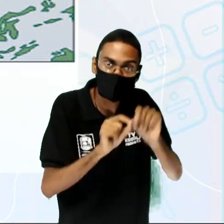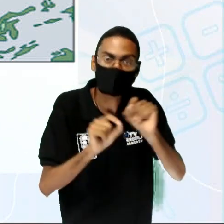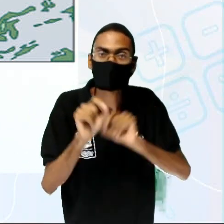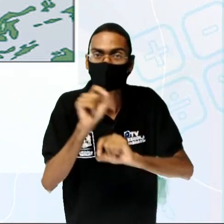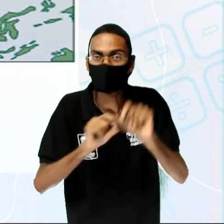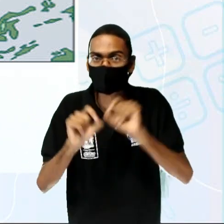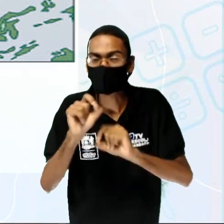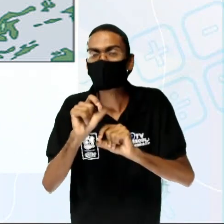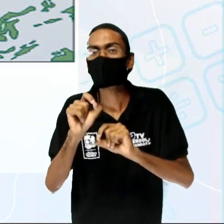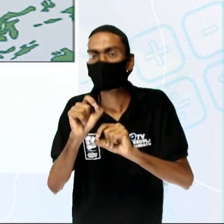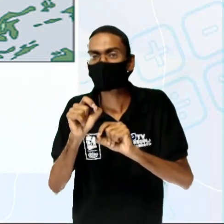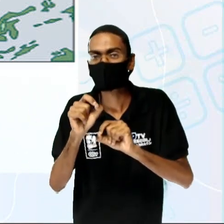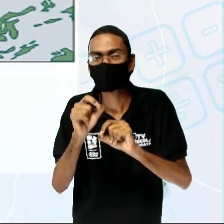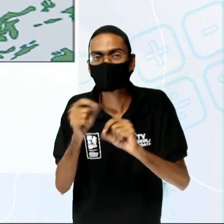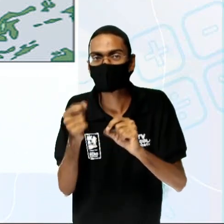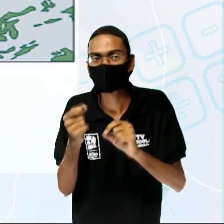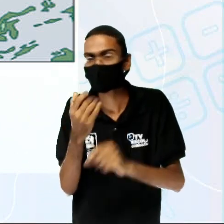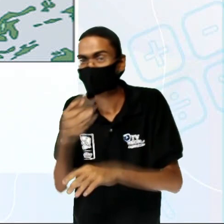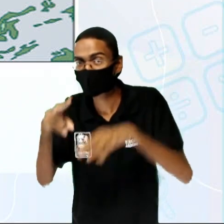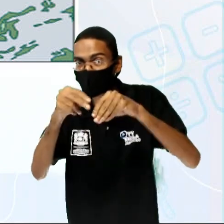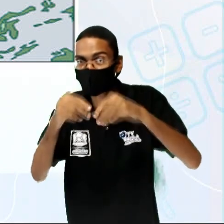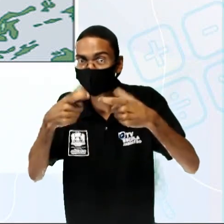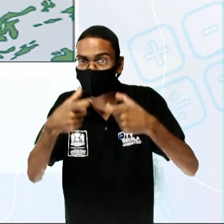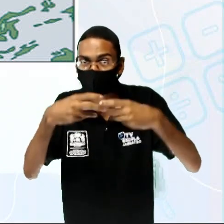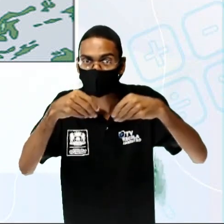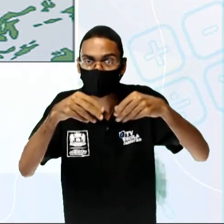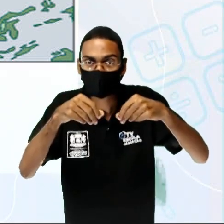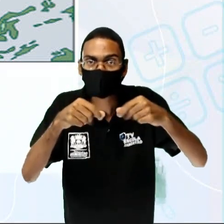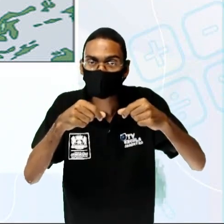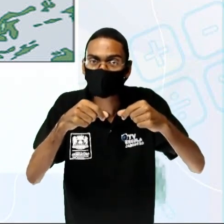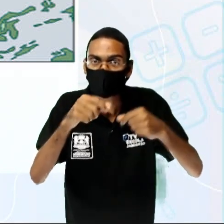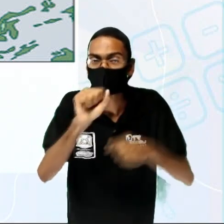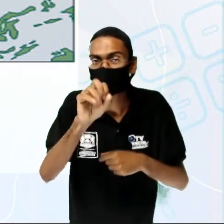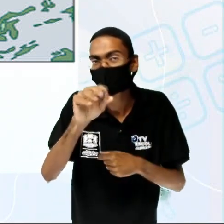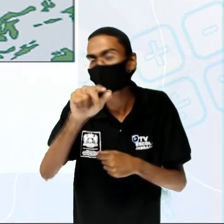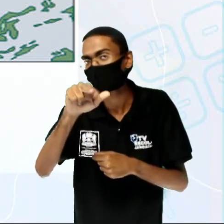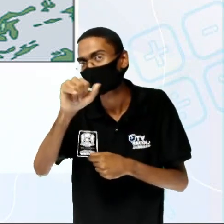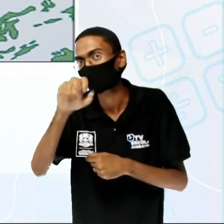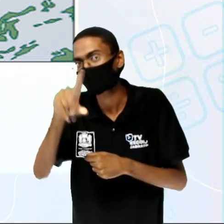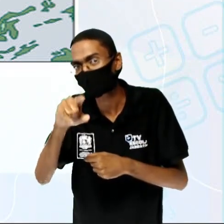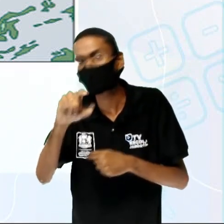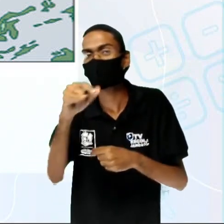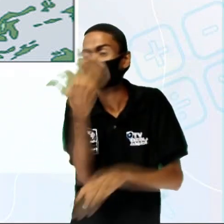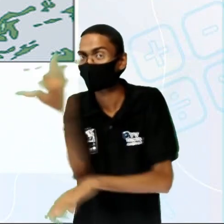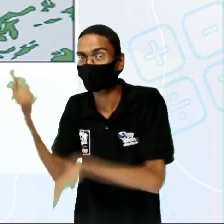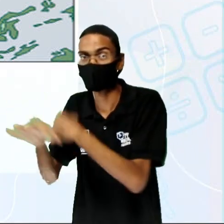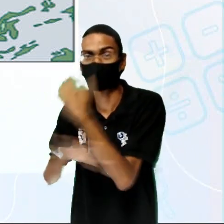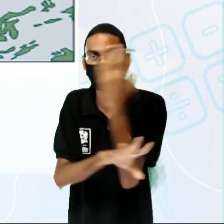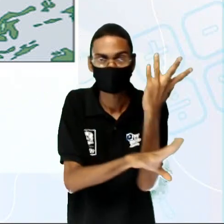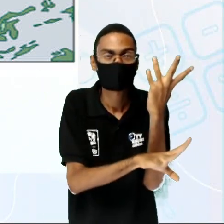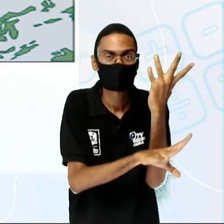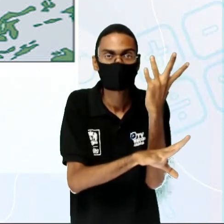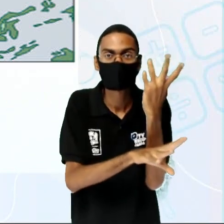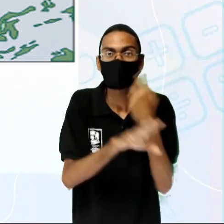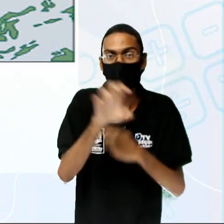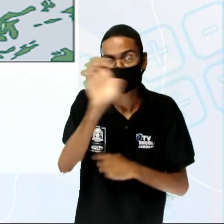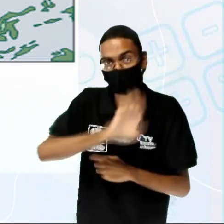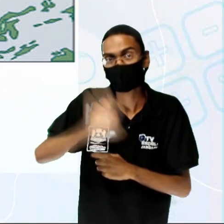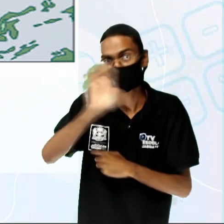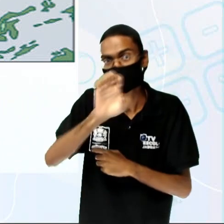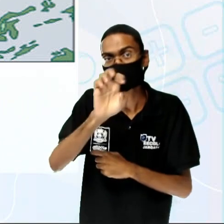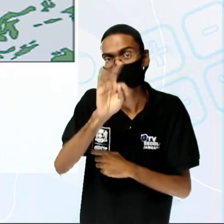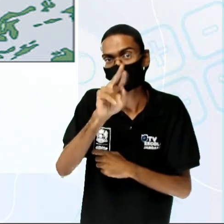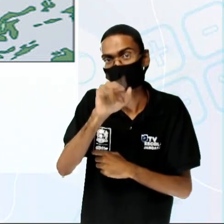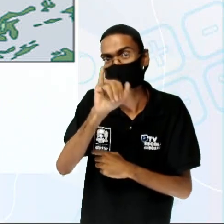mediterrânea, semideserto, estepe, deserto, savana, floresta equatorial ou tropical também. Então está aí um mapa